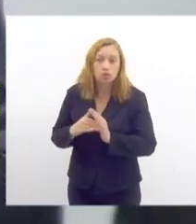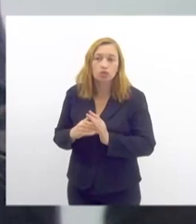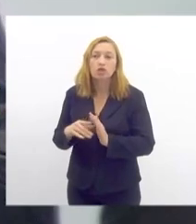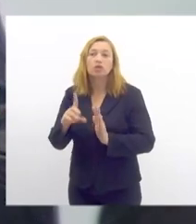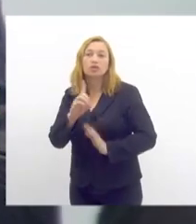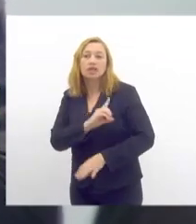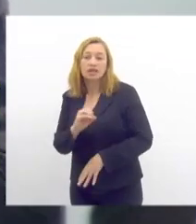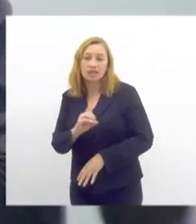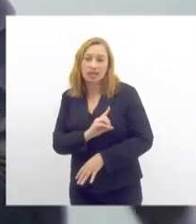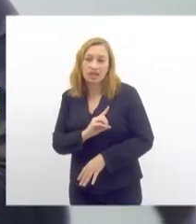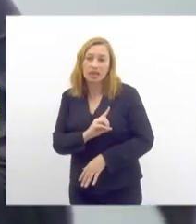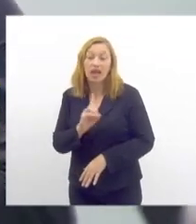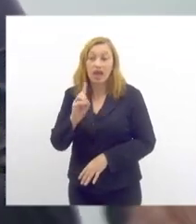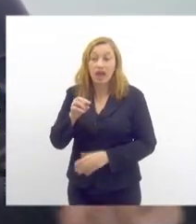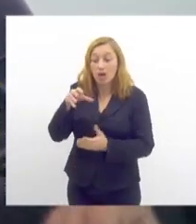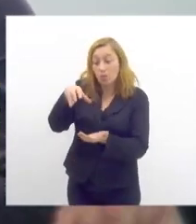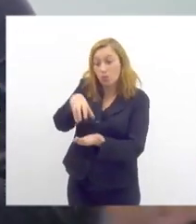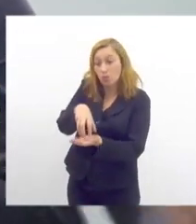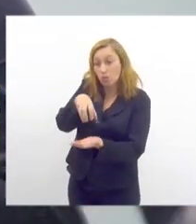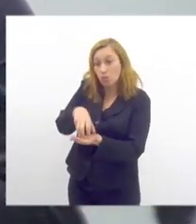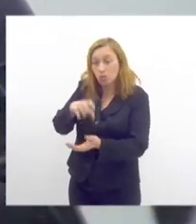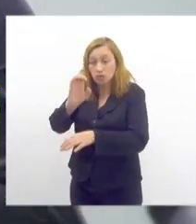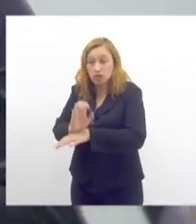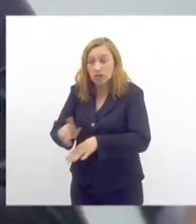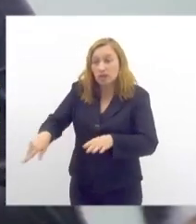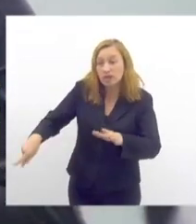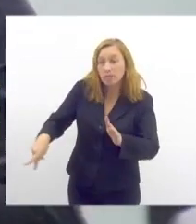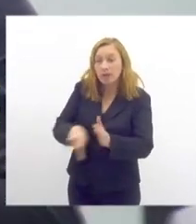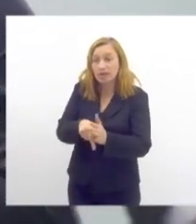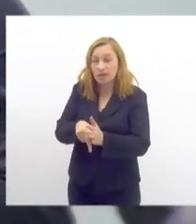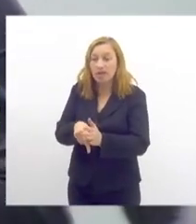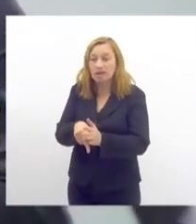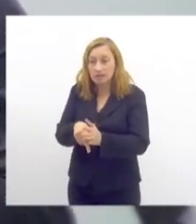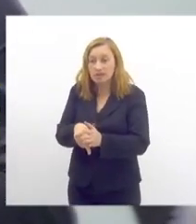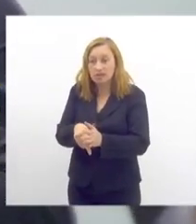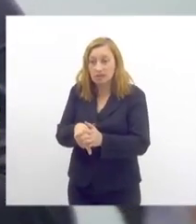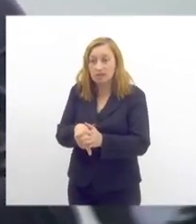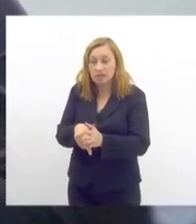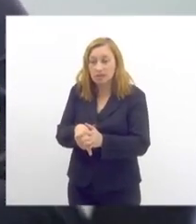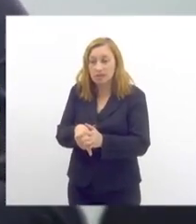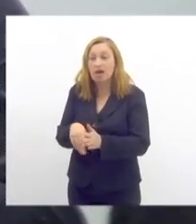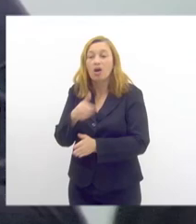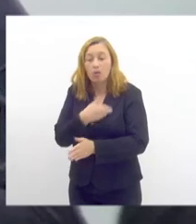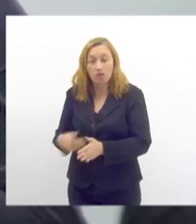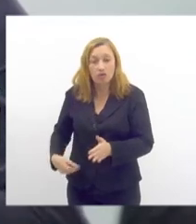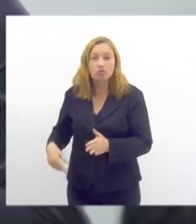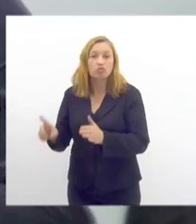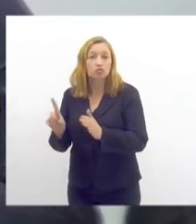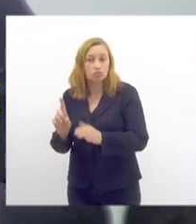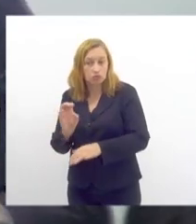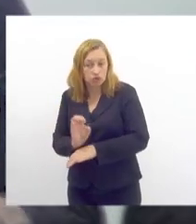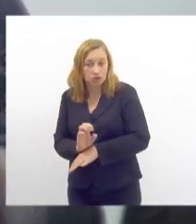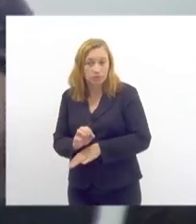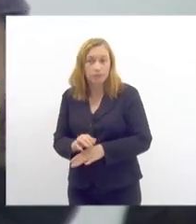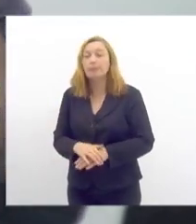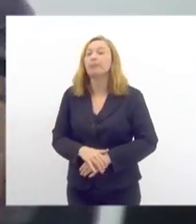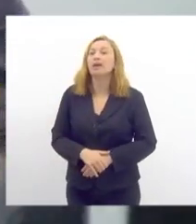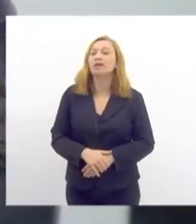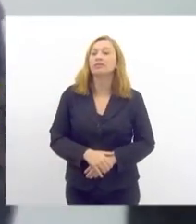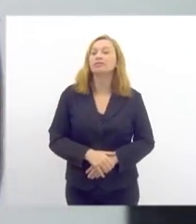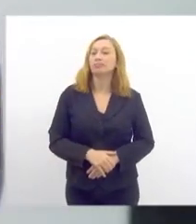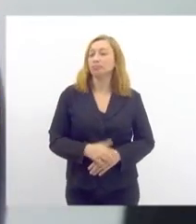Detran é um órgão do Estado que está dentro do seu escopo, faz parte do governo do Estado. Eu